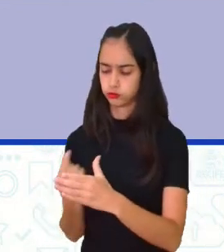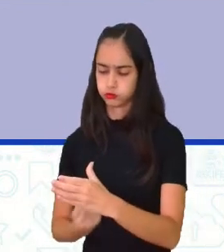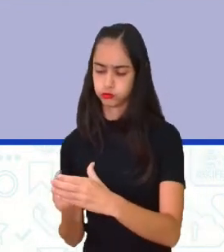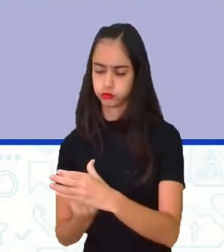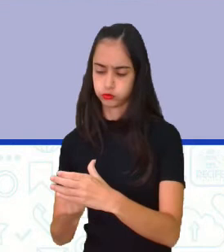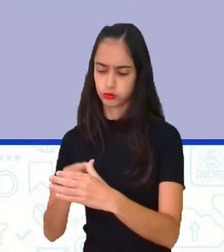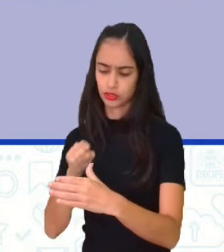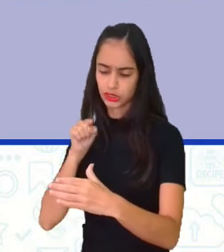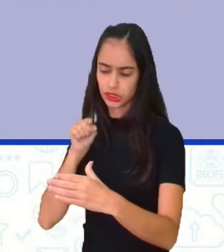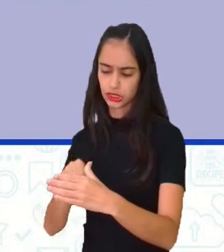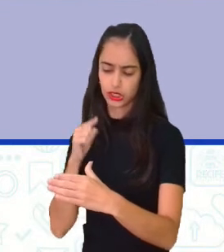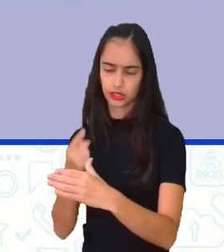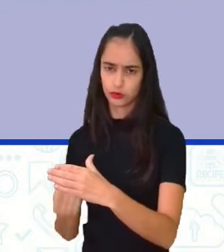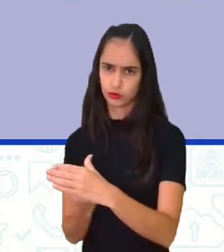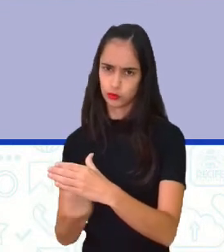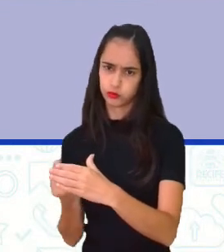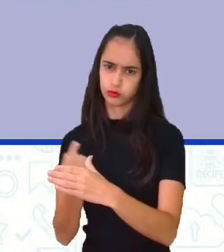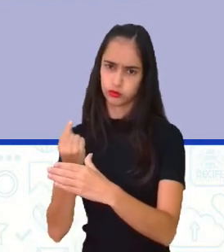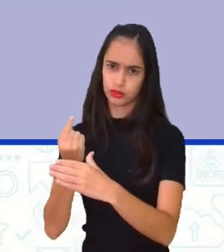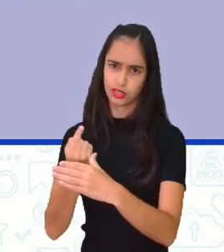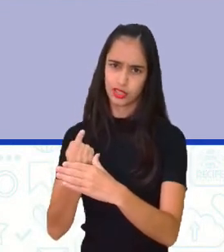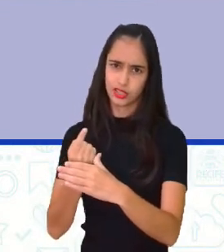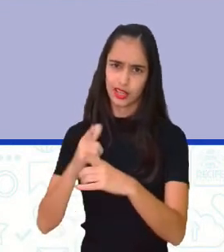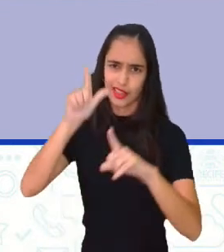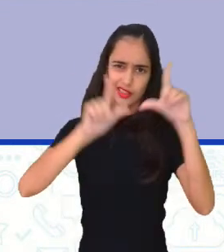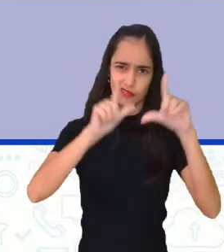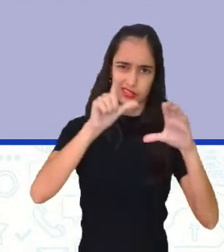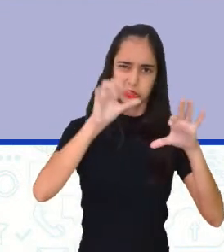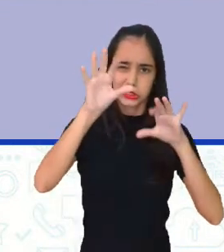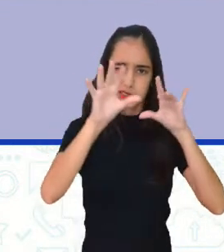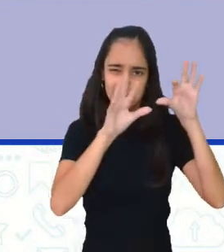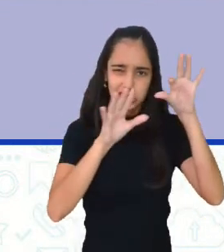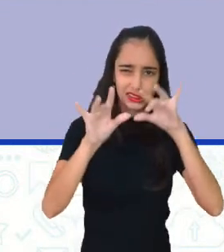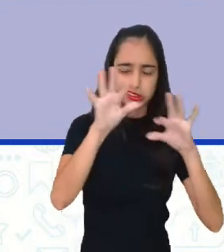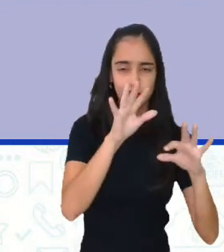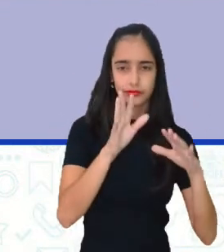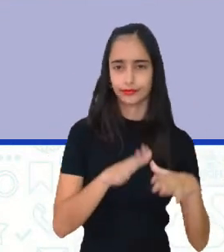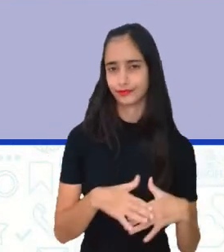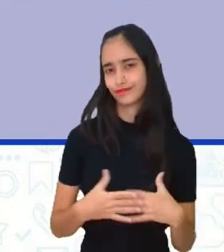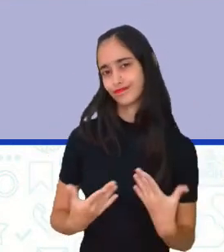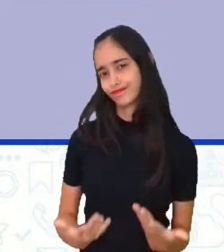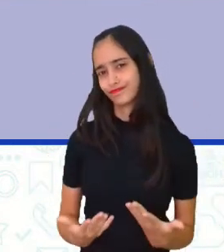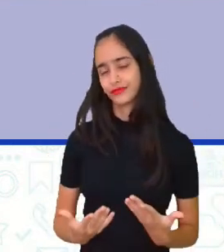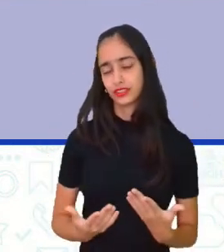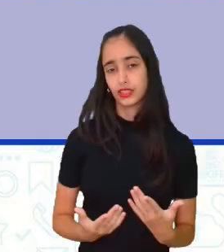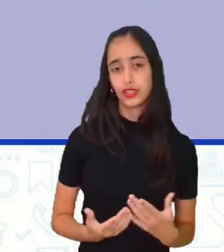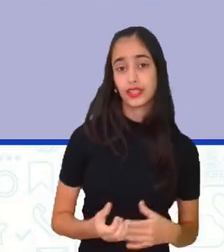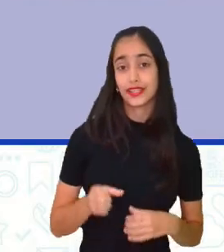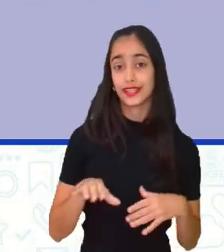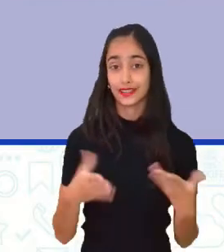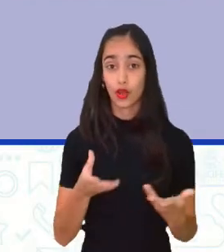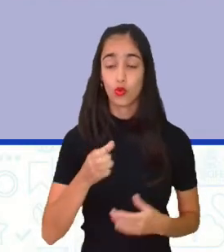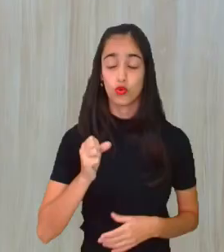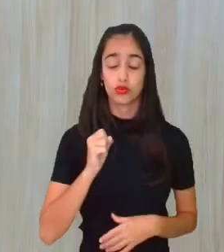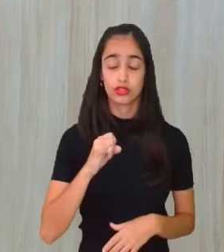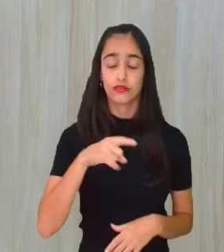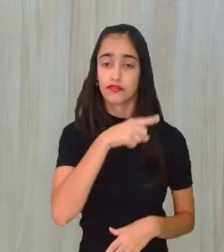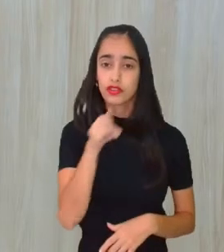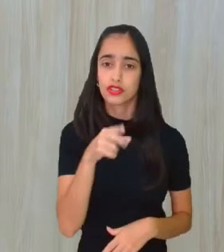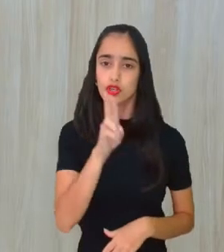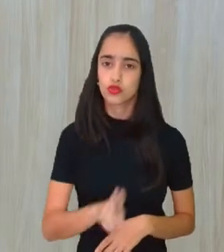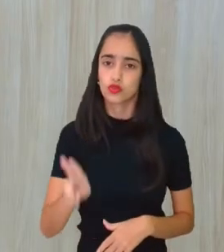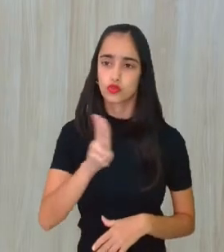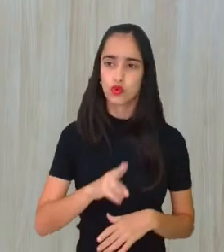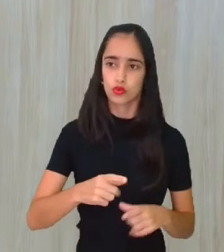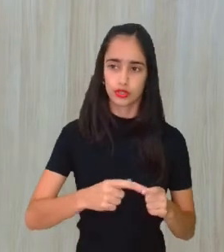na televisão. Então, se você colocar a televisão com filtro de linha, esse barulho vai ser eliminado,